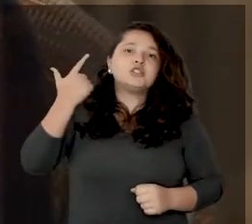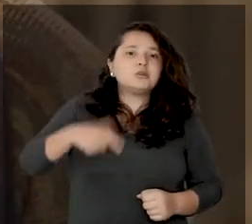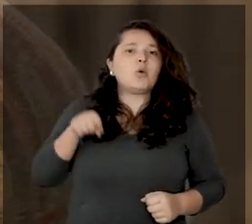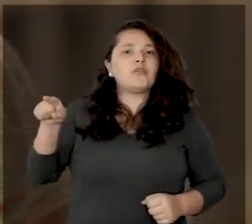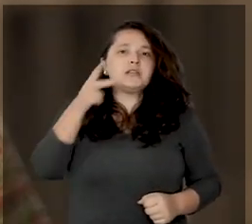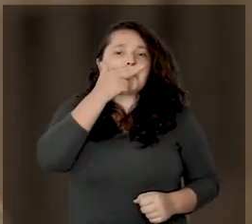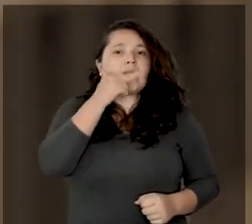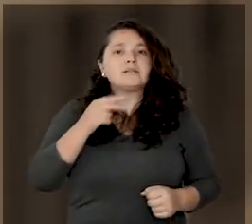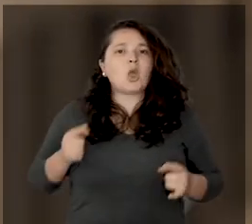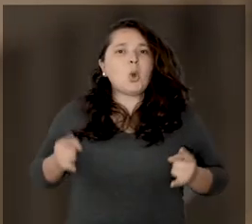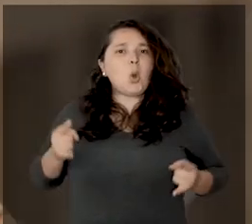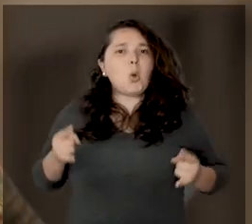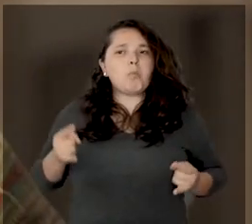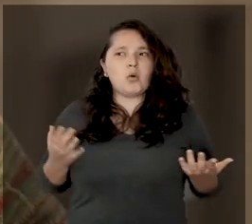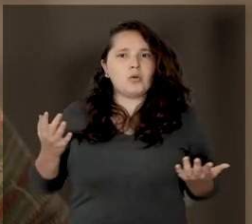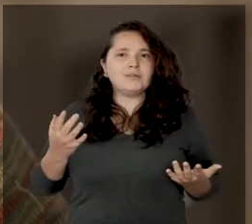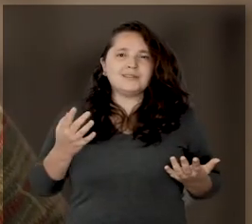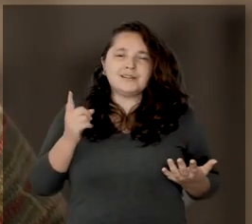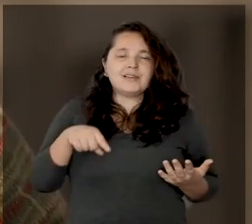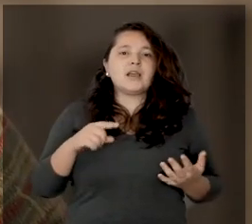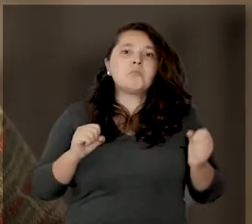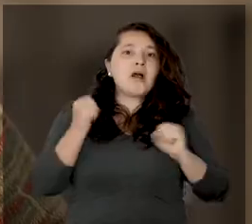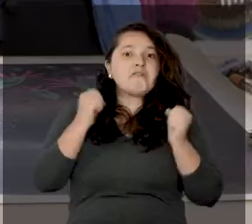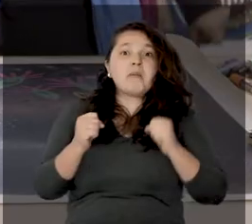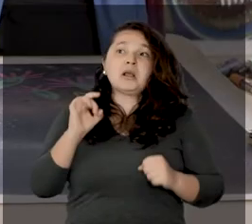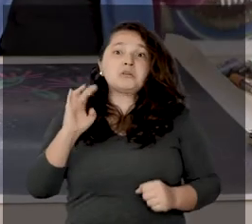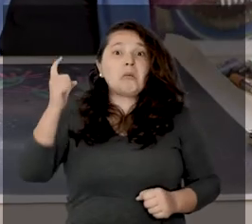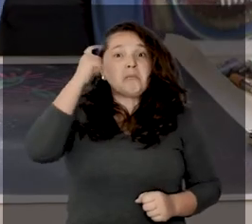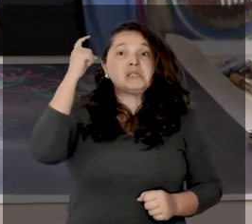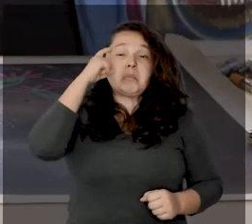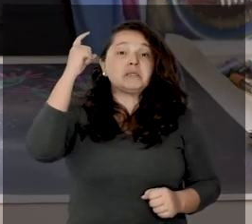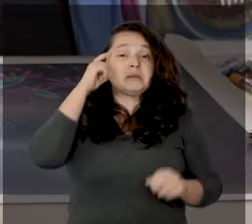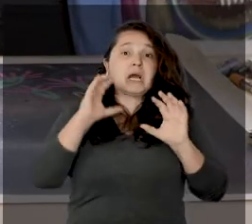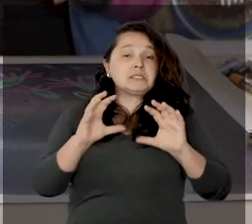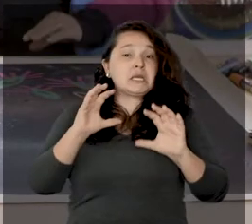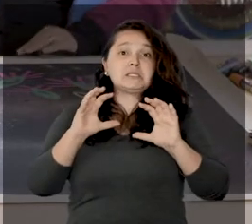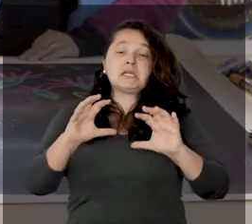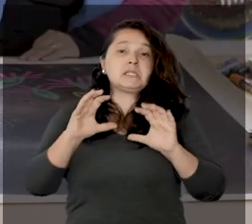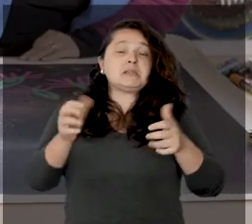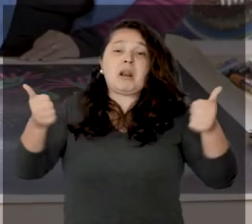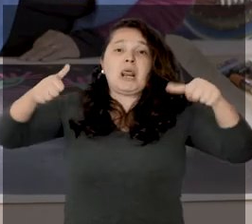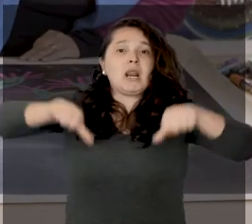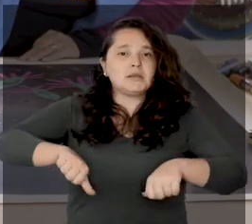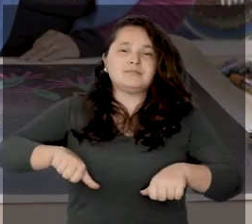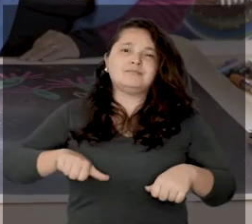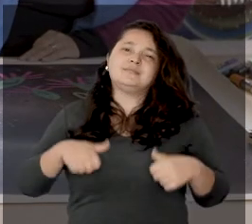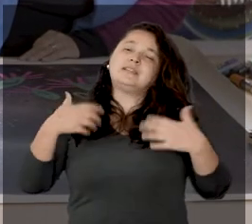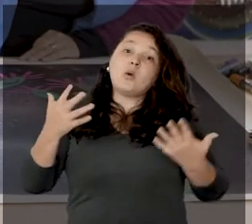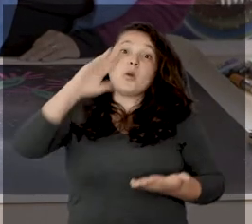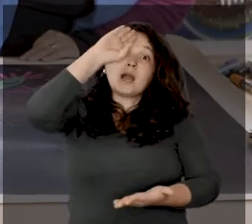desse pensamento que não se esgota e que só complica e só piora, né? Então, é nisso que eu acredito, é isso que eu estou